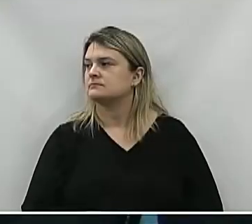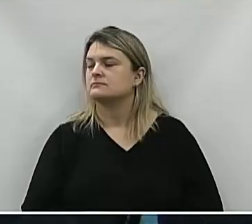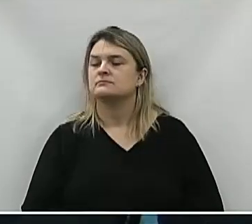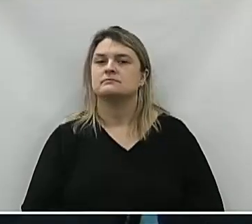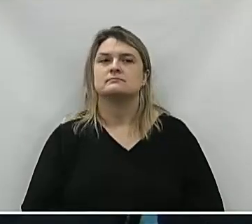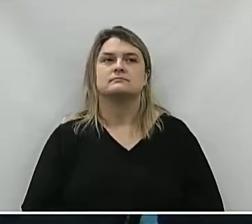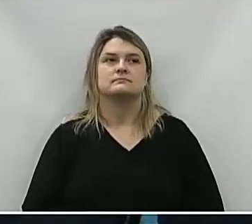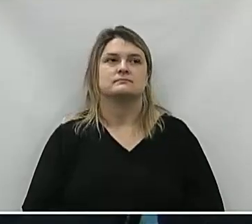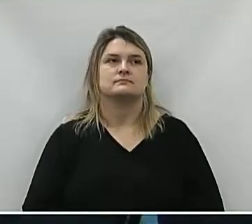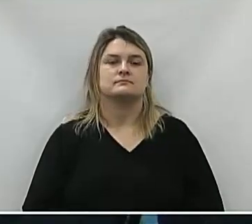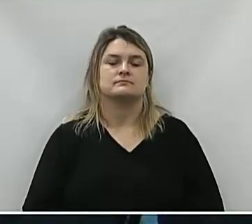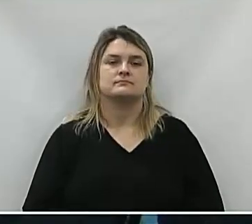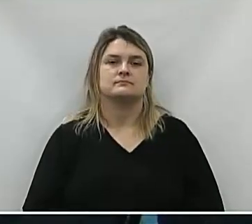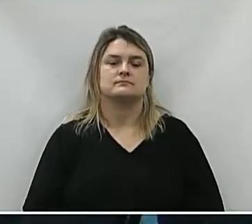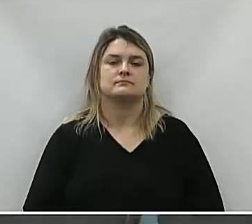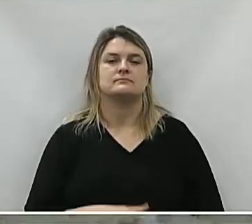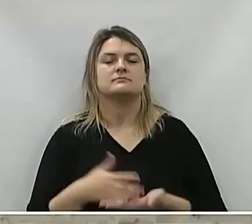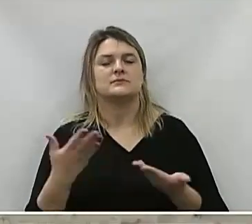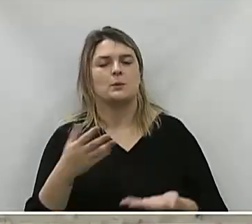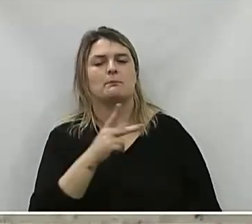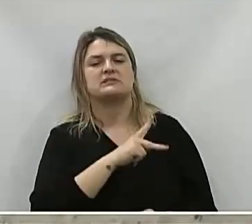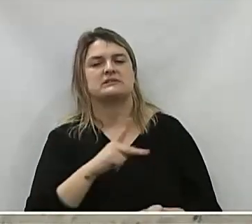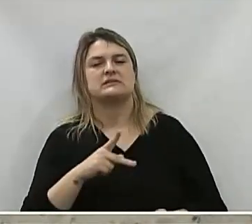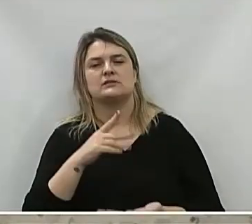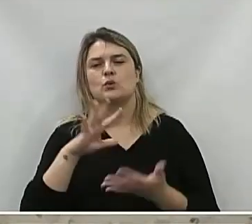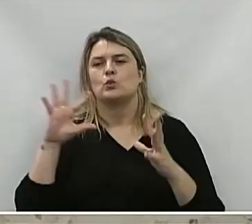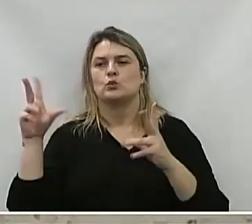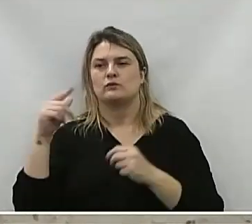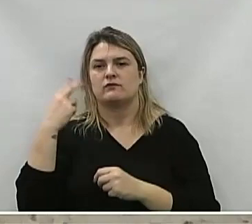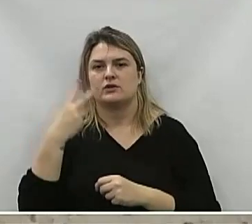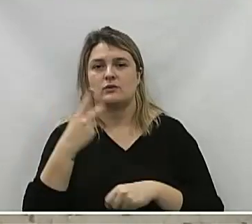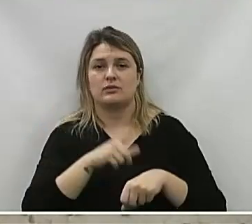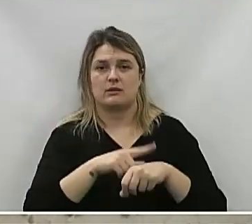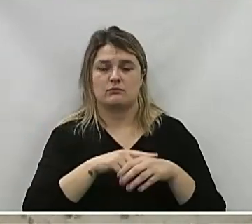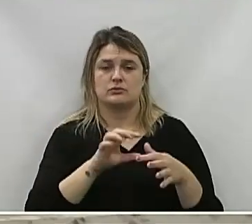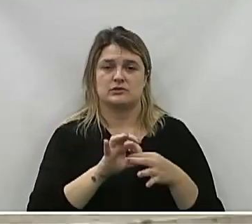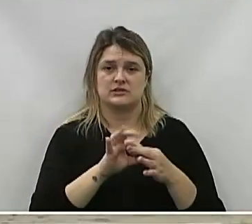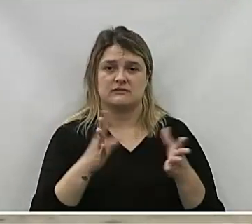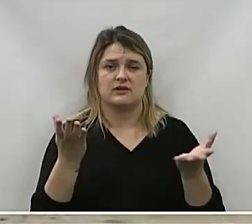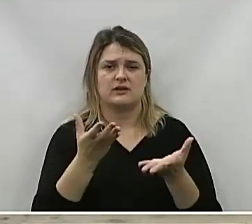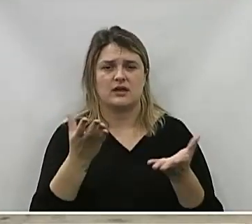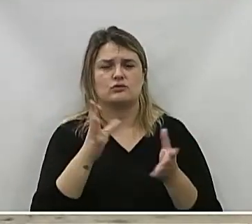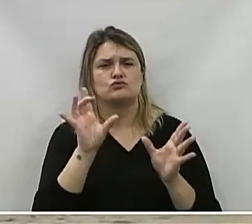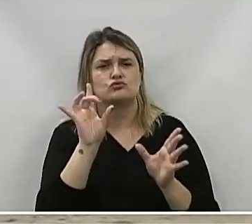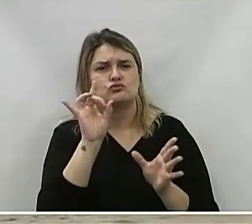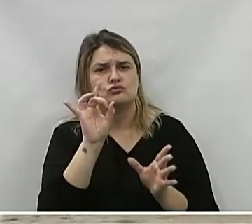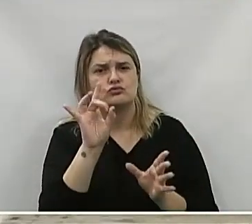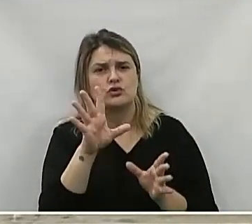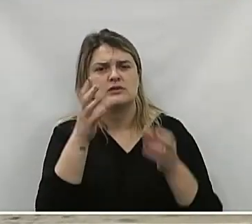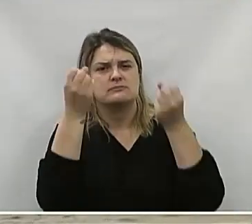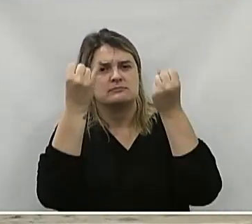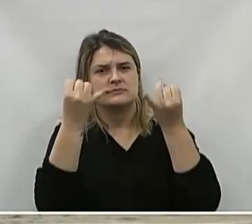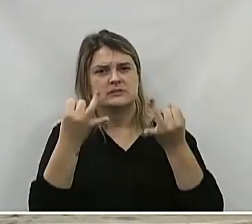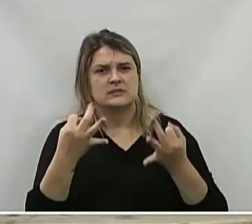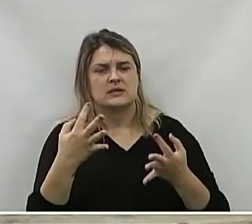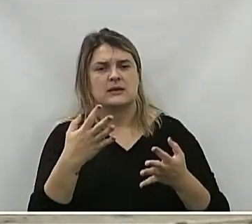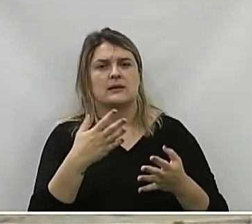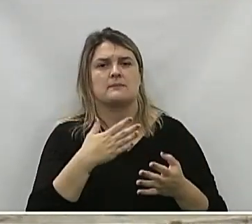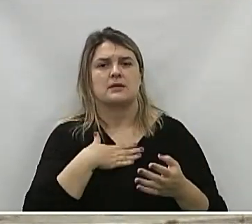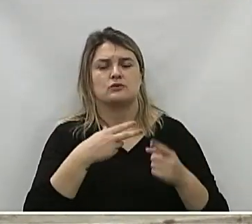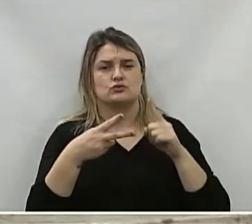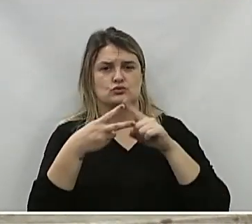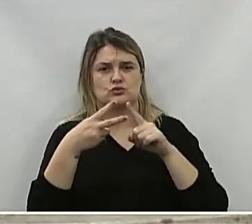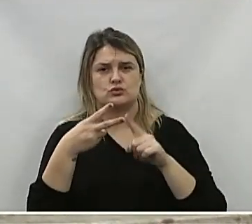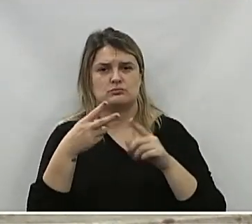senhor presidente vereadora vereadores na palavra livre eu gostaria só de Esclarecer aqui as minhas duas